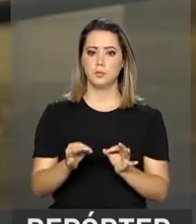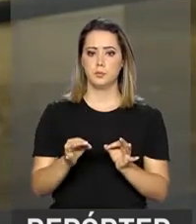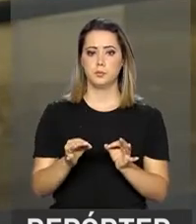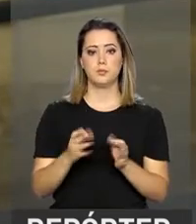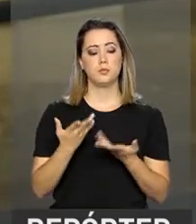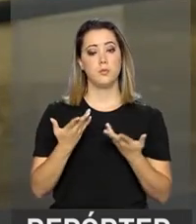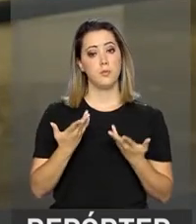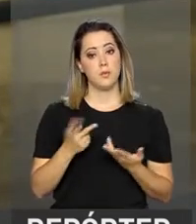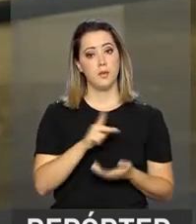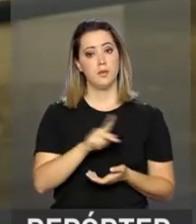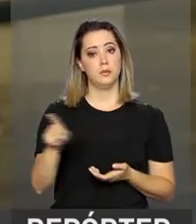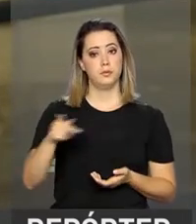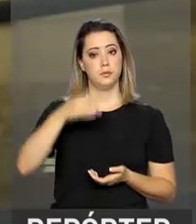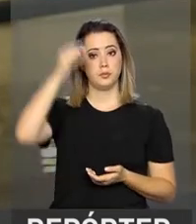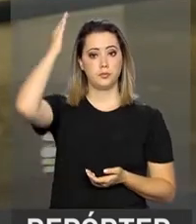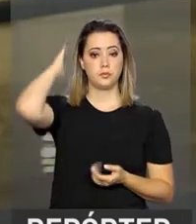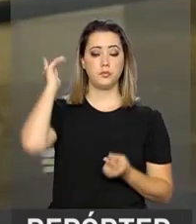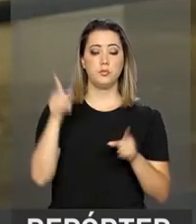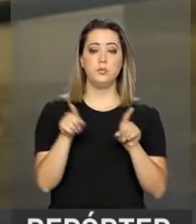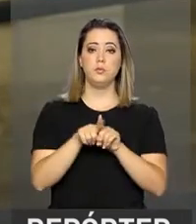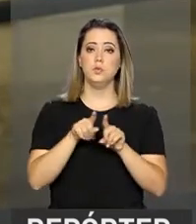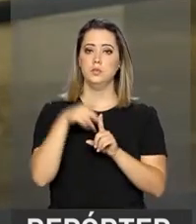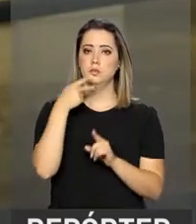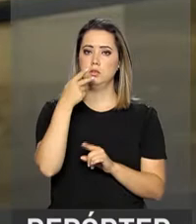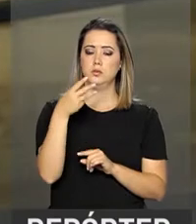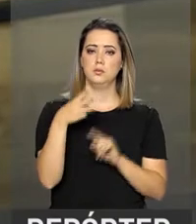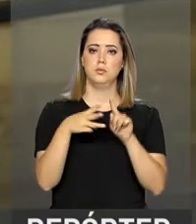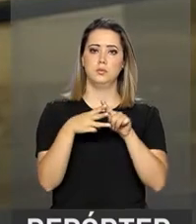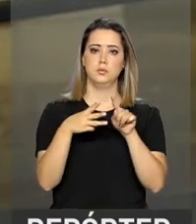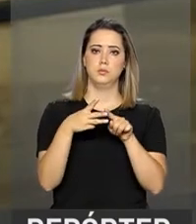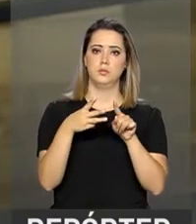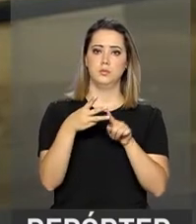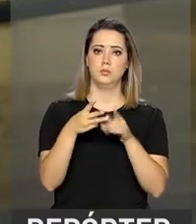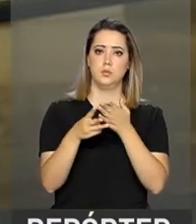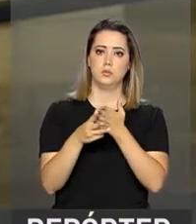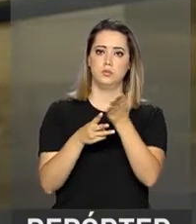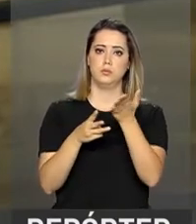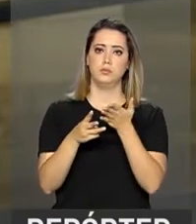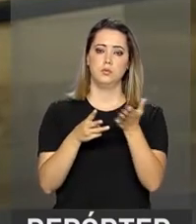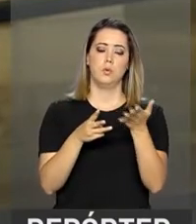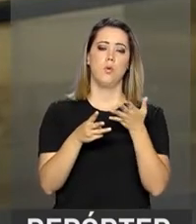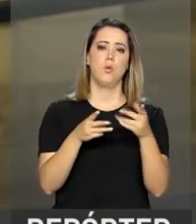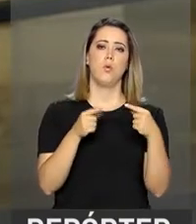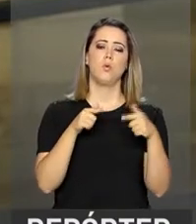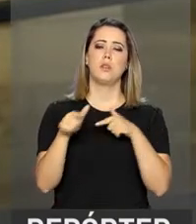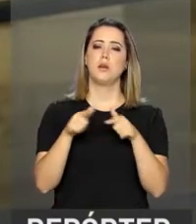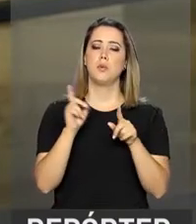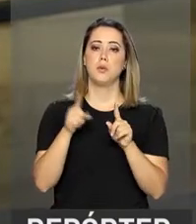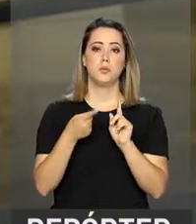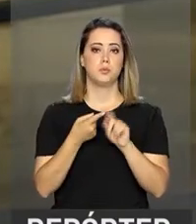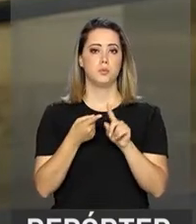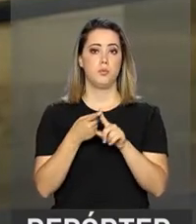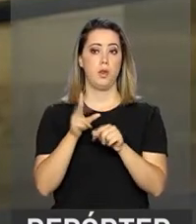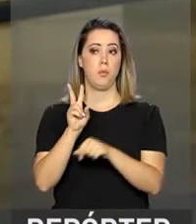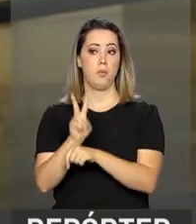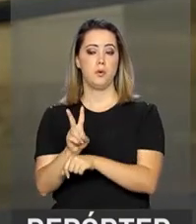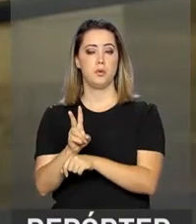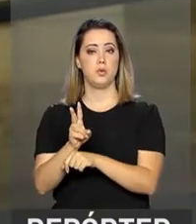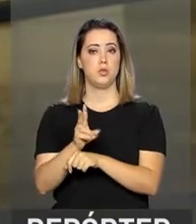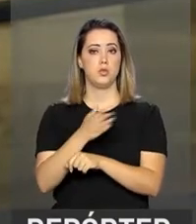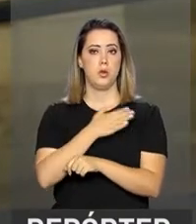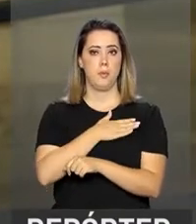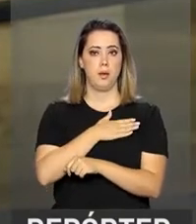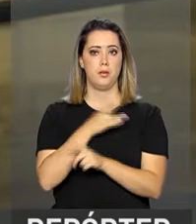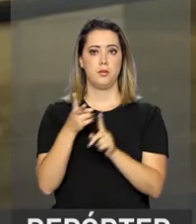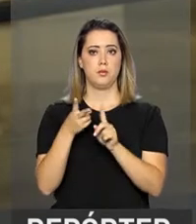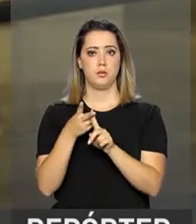O presidente Michel Temer também falou sobre as três missões básicas das Forças Armadas, que são proteger a pátria,